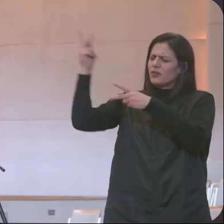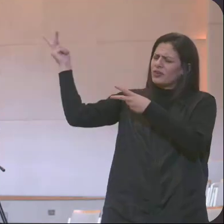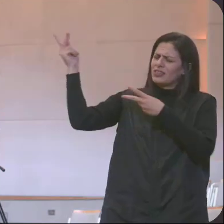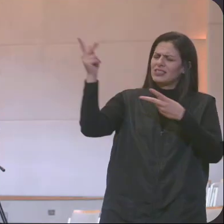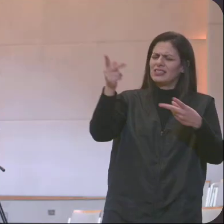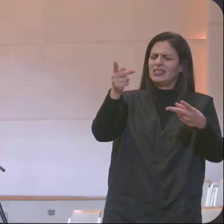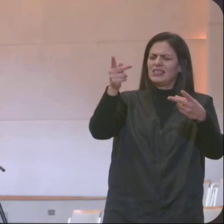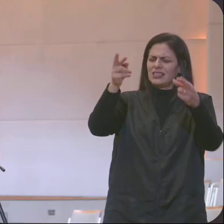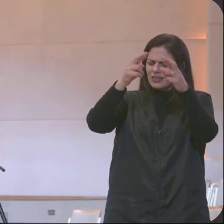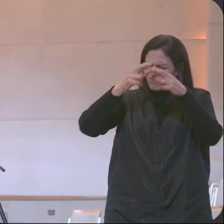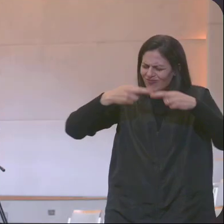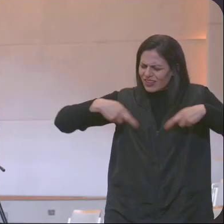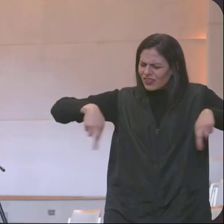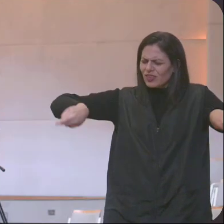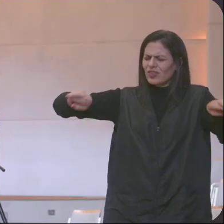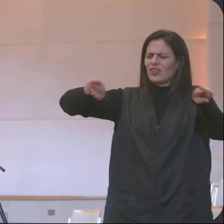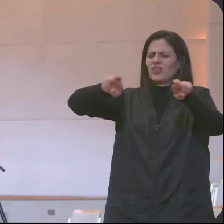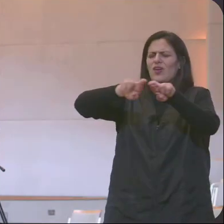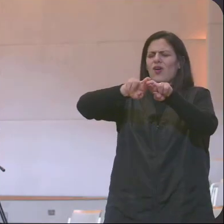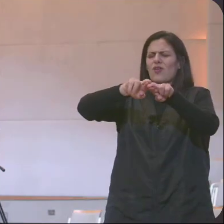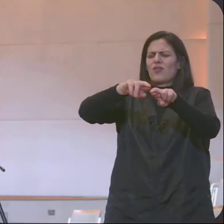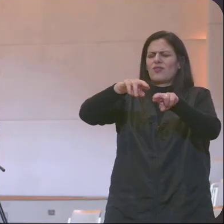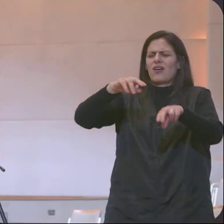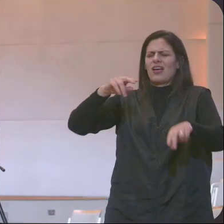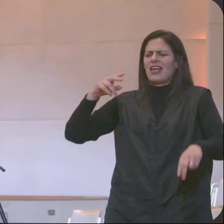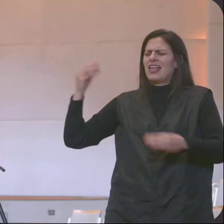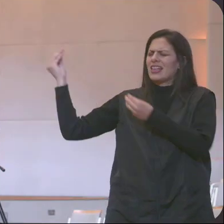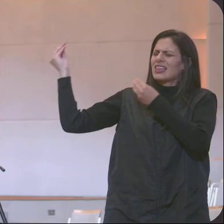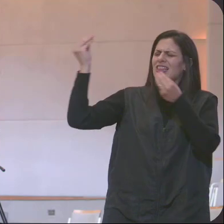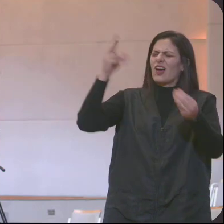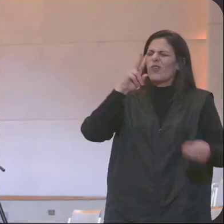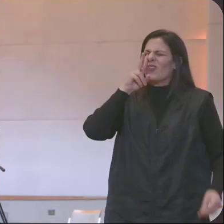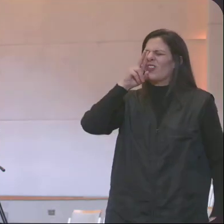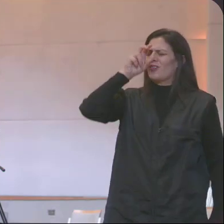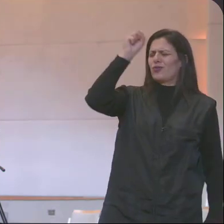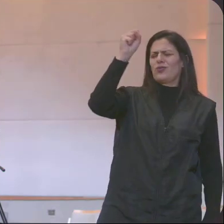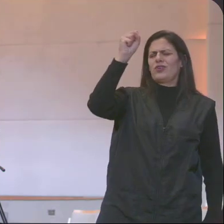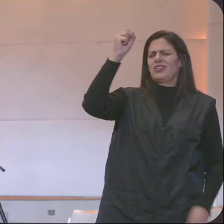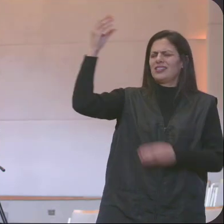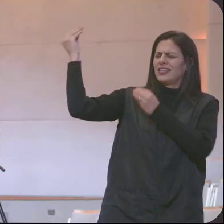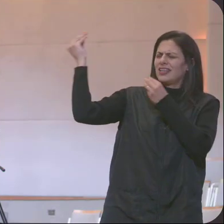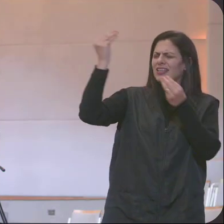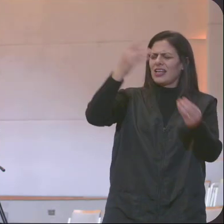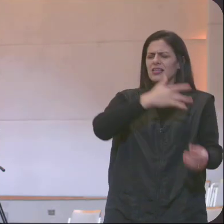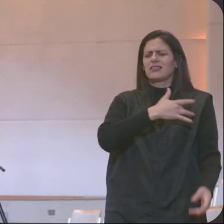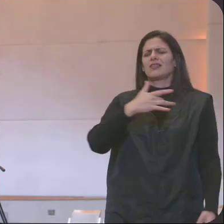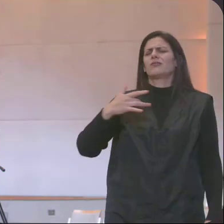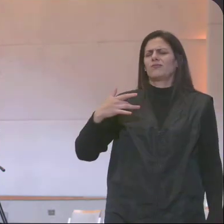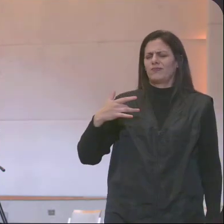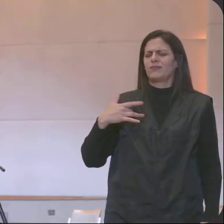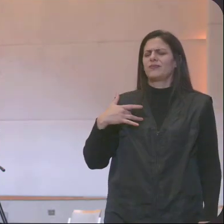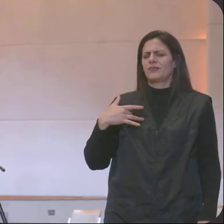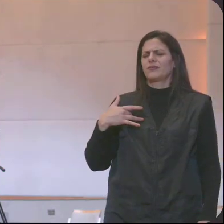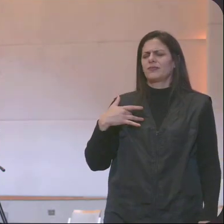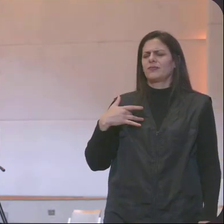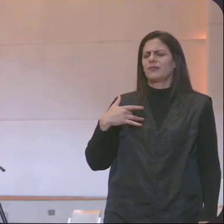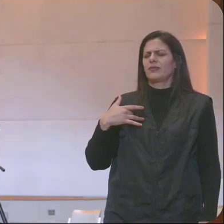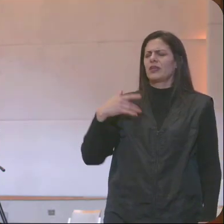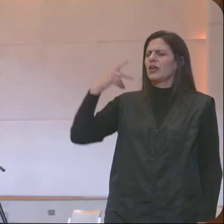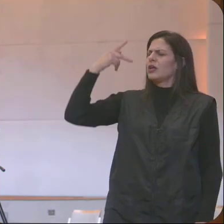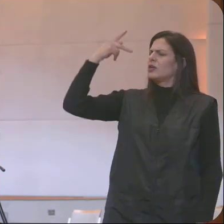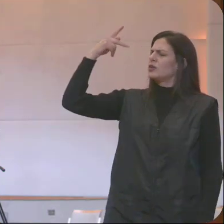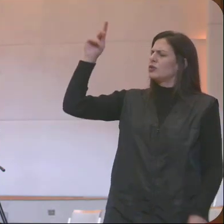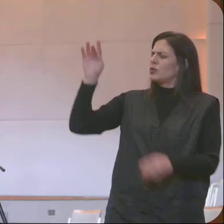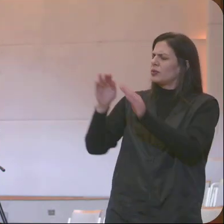renova a força, a saúde dos irmãos que não estão bem, Senhor. A tua palavra também diz que aqueles